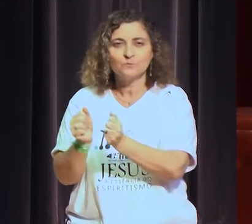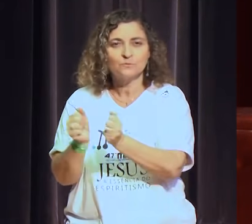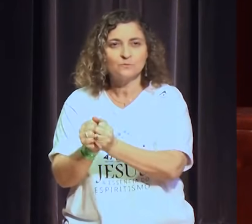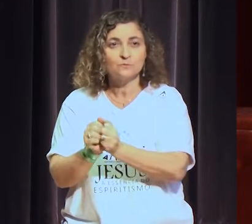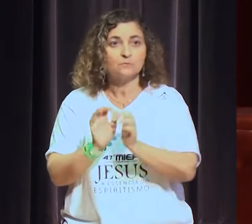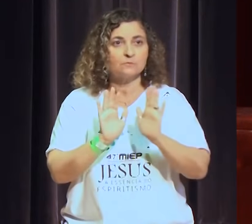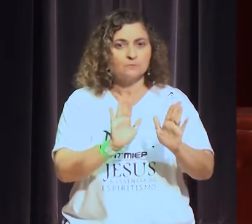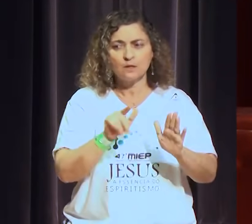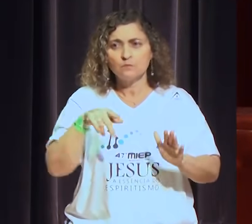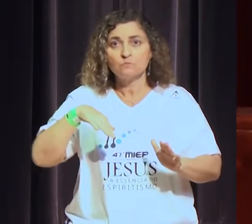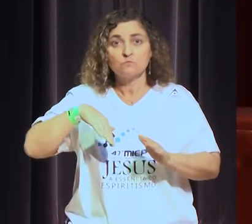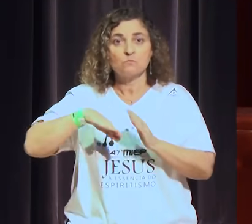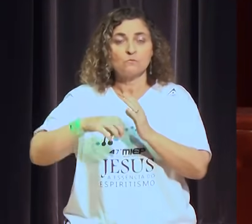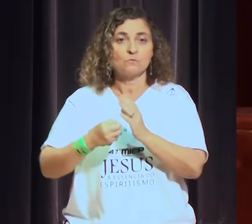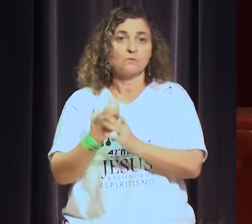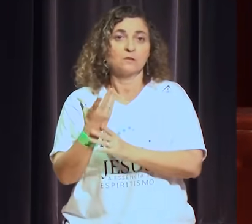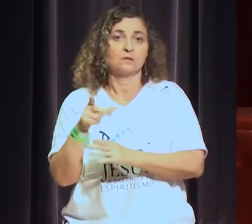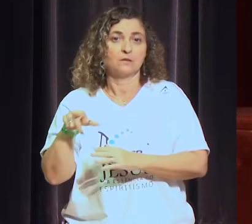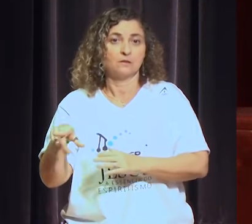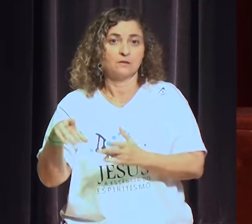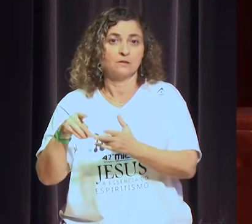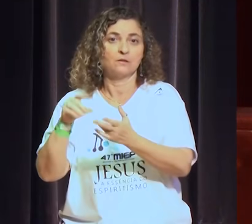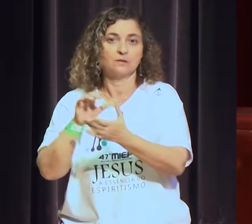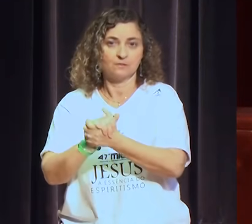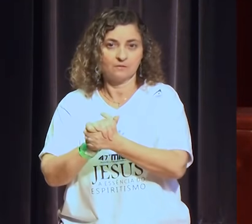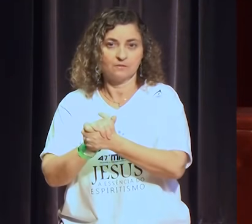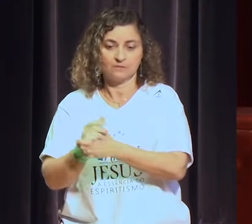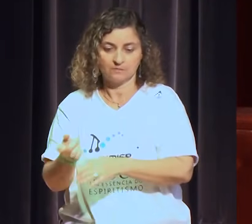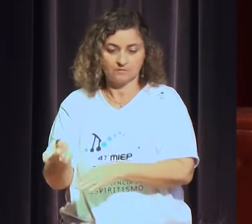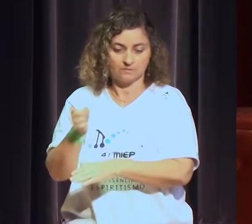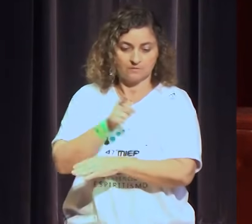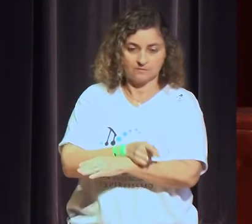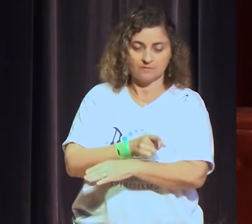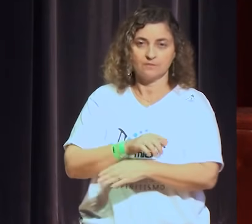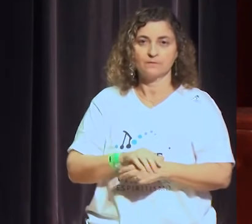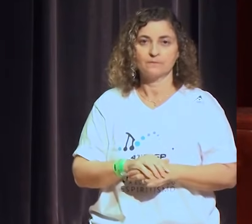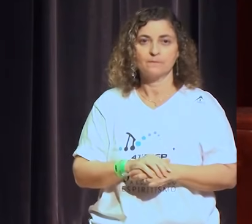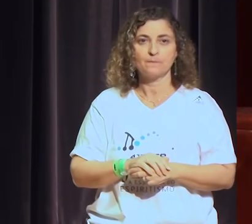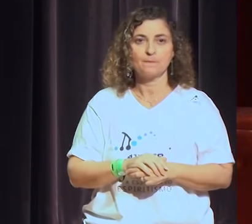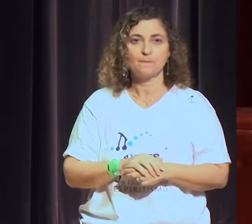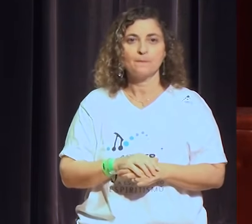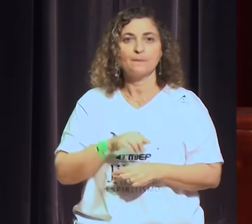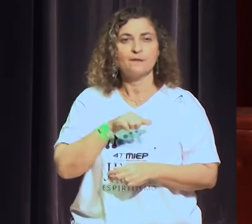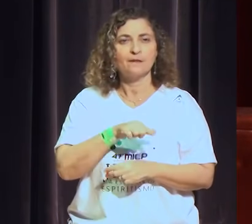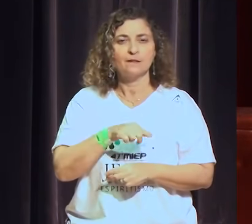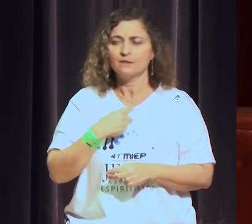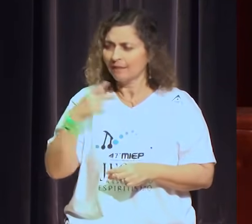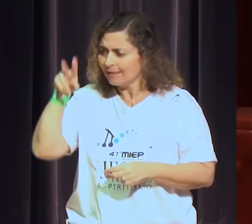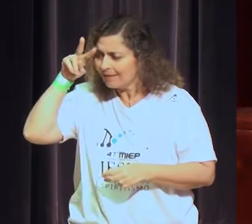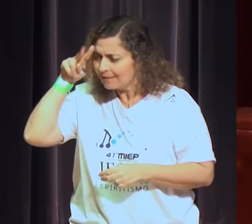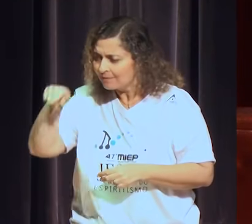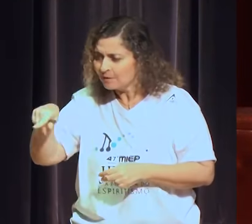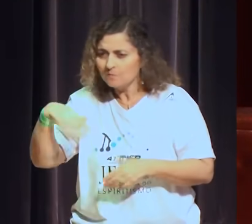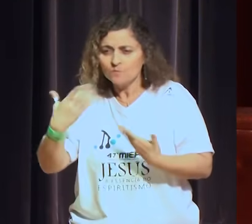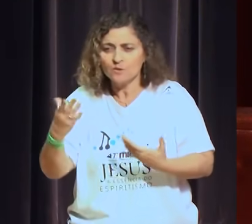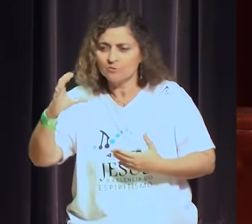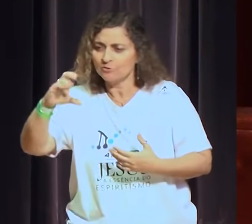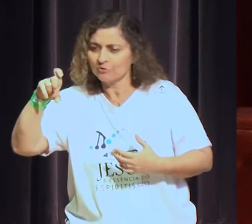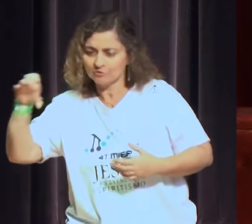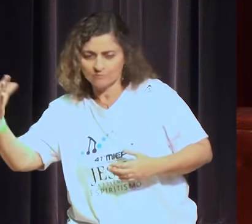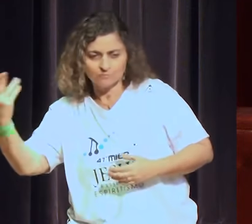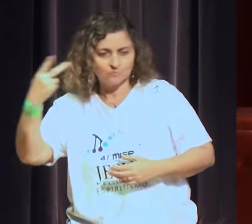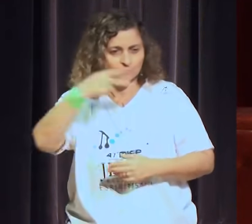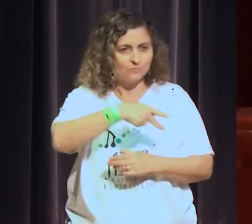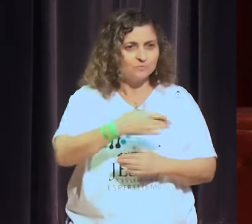grupo. Ele adoeceu. Aí o Chico entrou aqui. A gente entrou, né, Arnaldo? Você lembra, Arnaldo? Eu lembro, lembro.